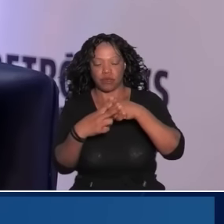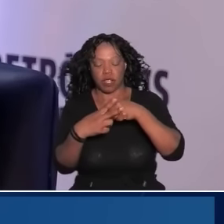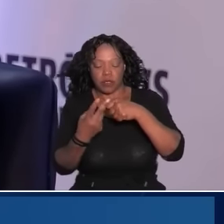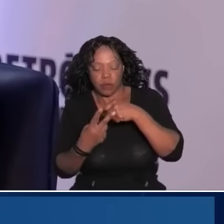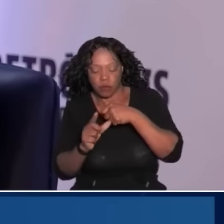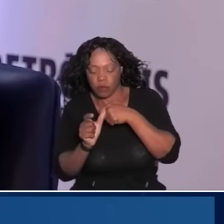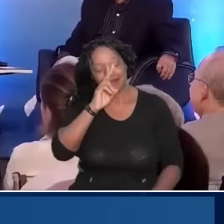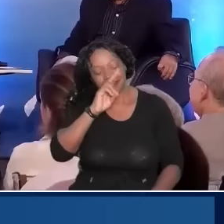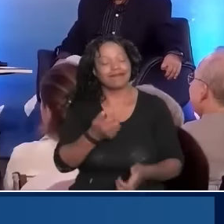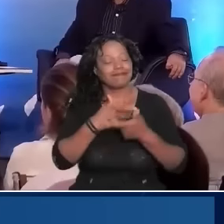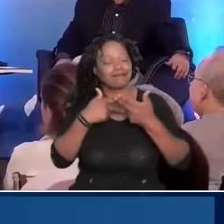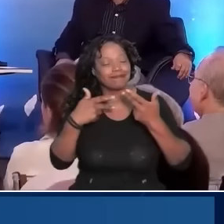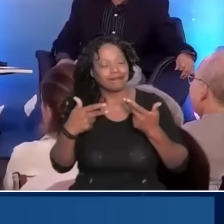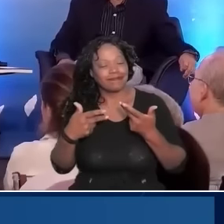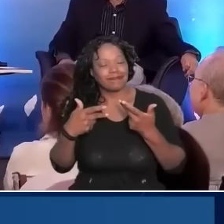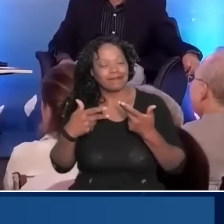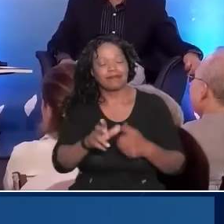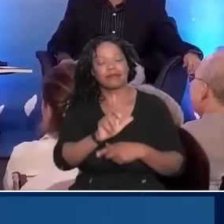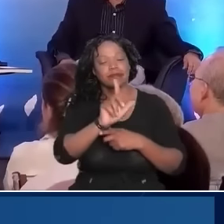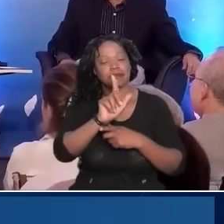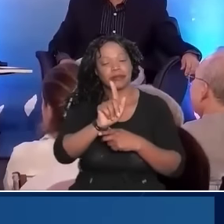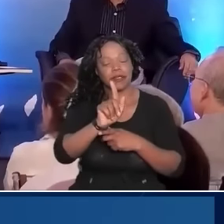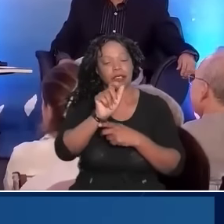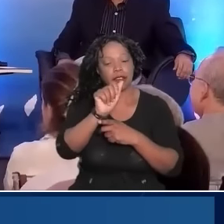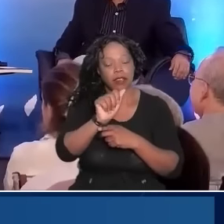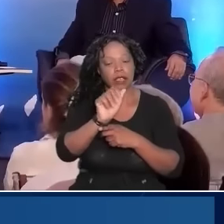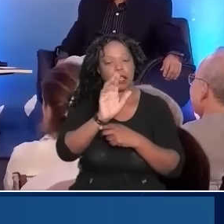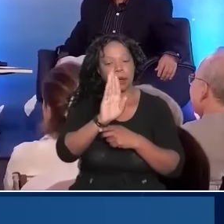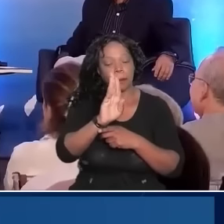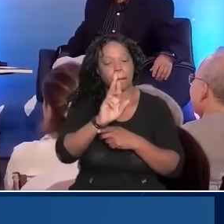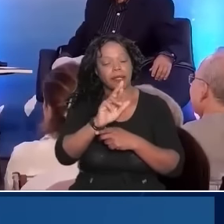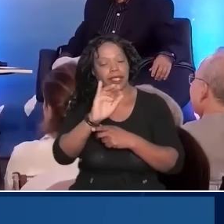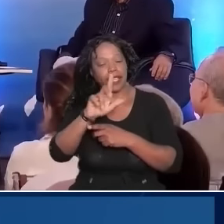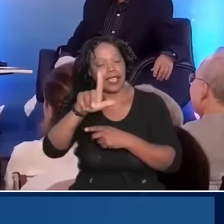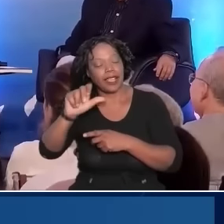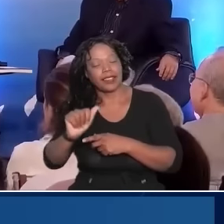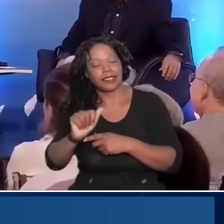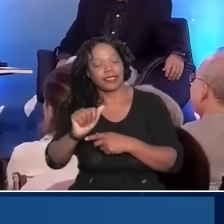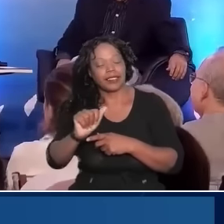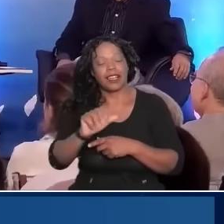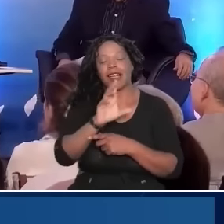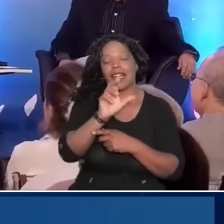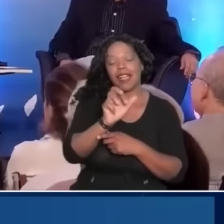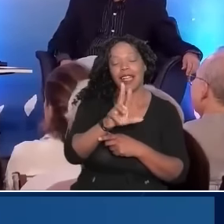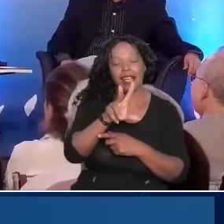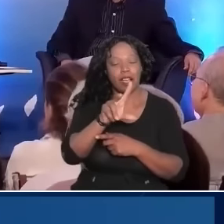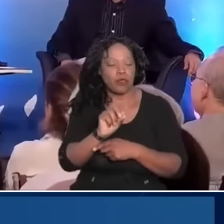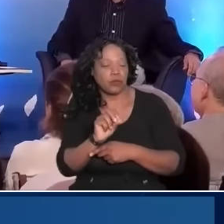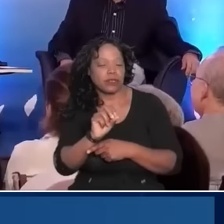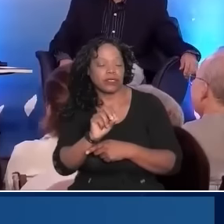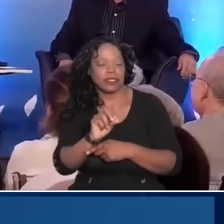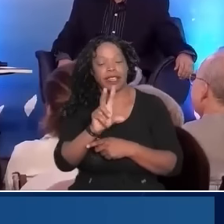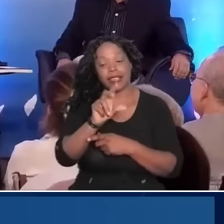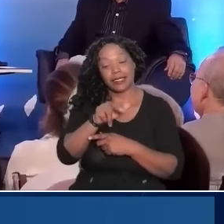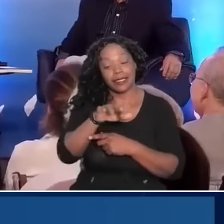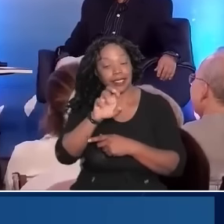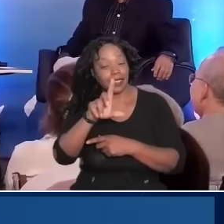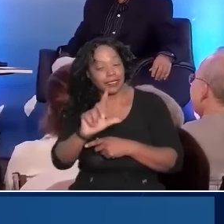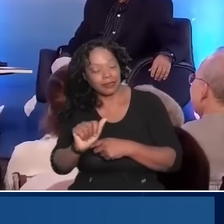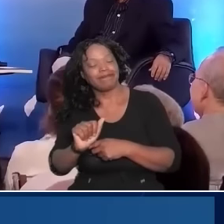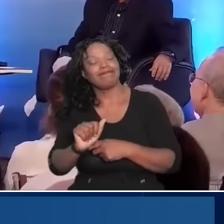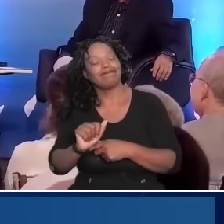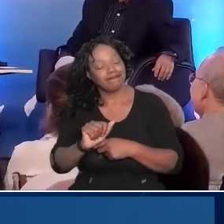para eleições, mas elas valem para aquele momento, para esta circunstância específica, e nós precisamos de